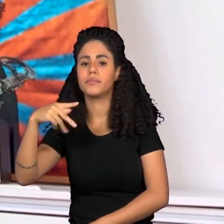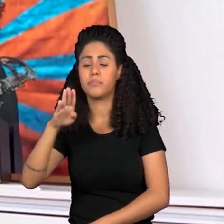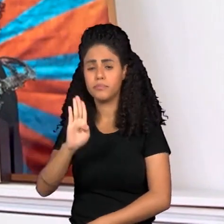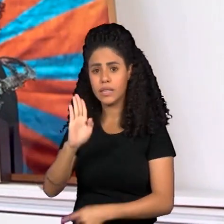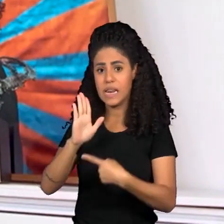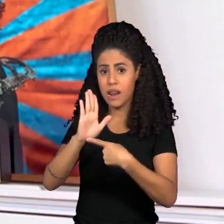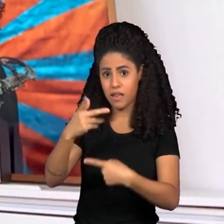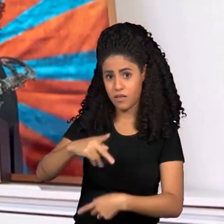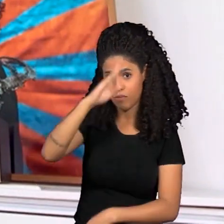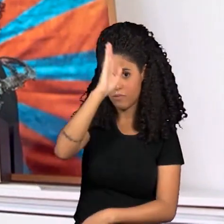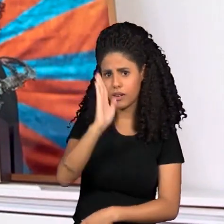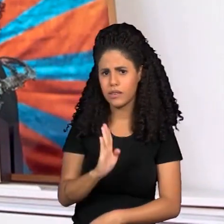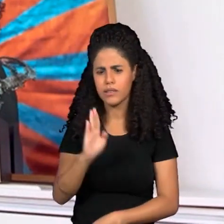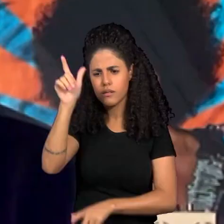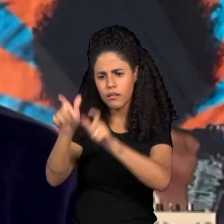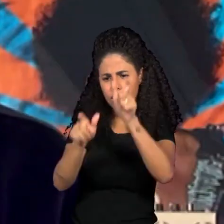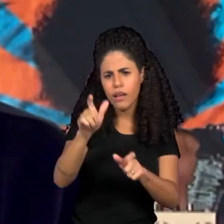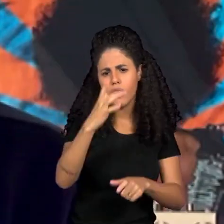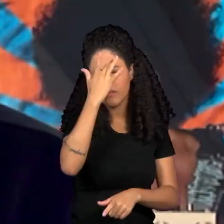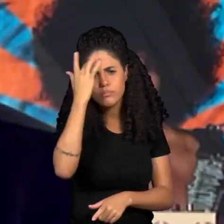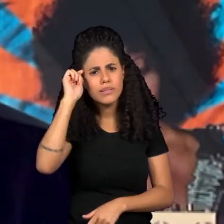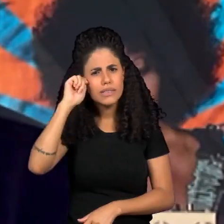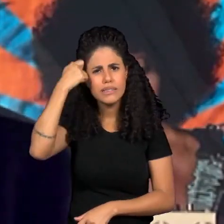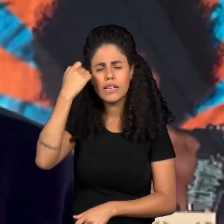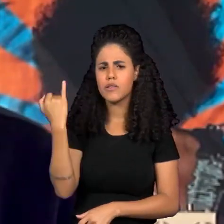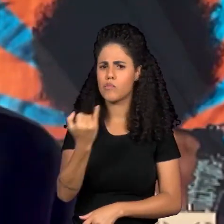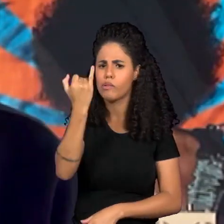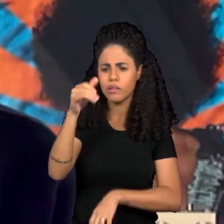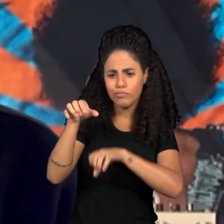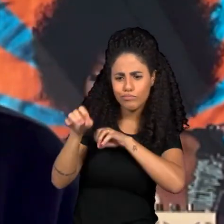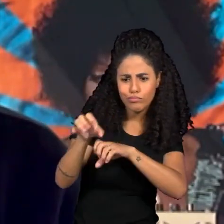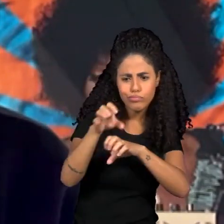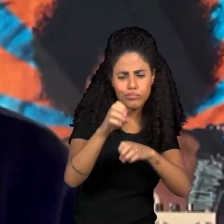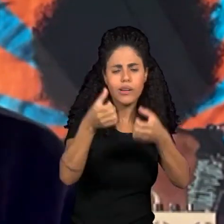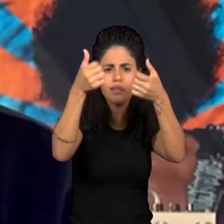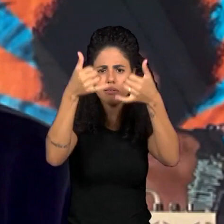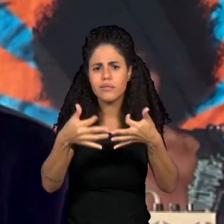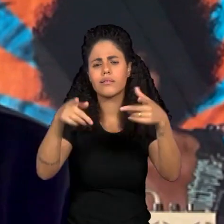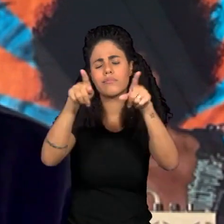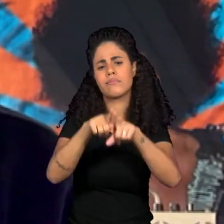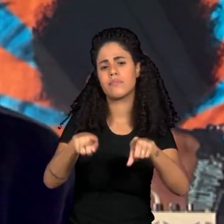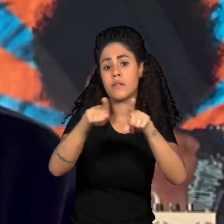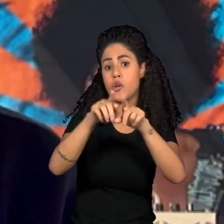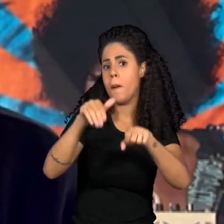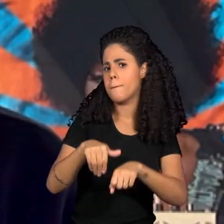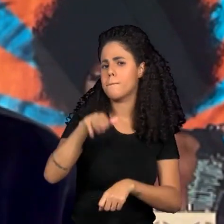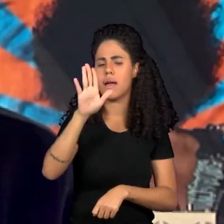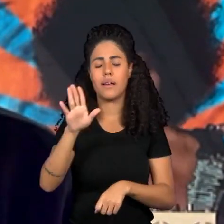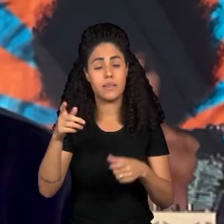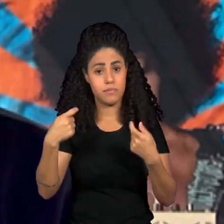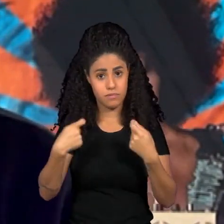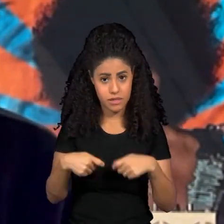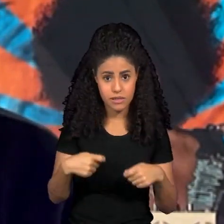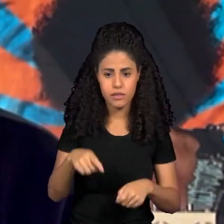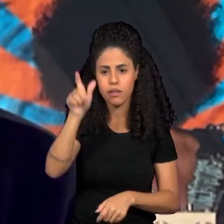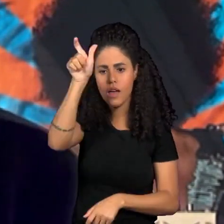são fundamentais até hoje, né? Precisa de mais educação, né? A gente precisa que o negro realmente esteja